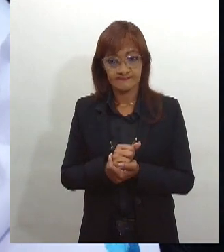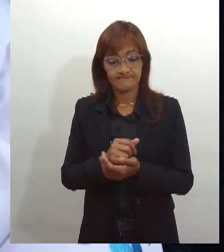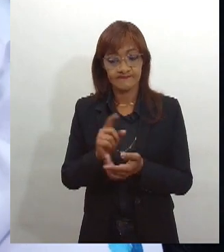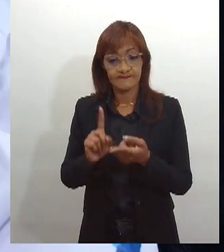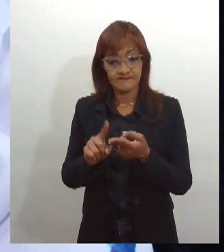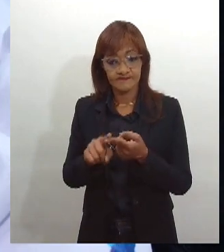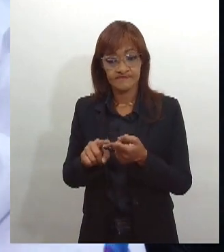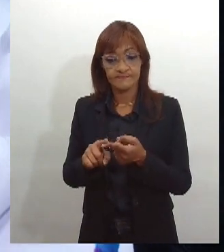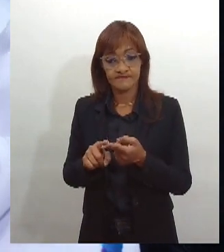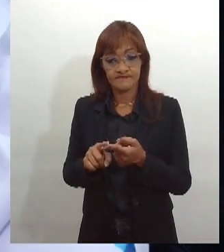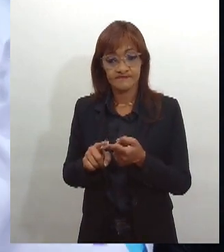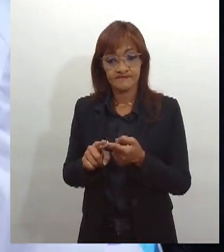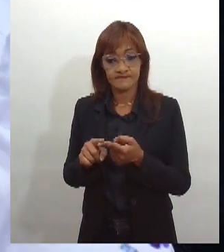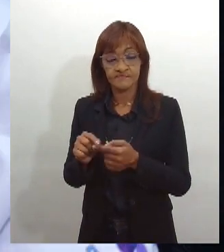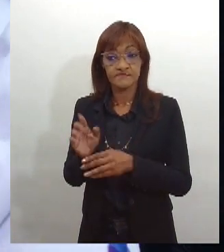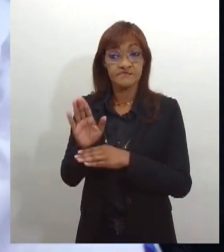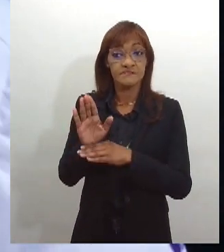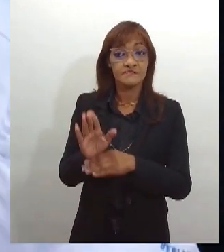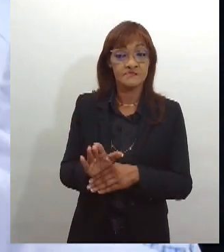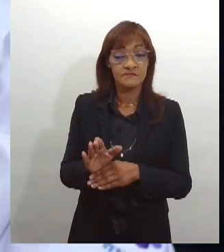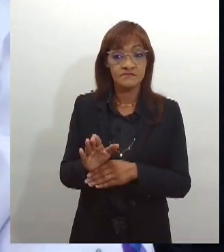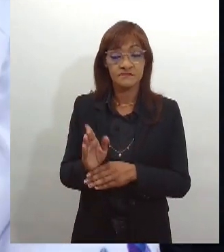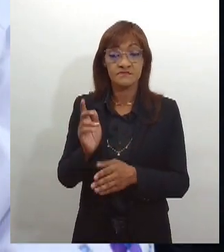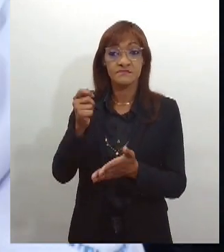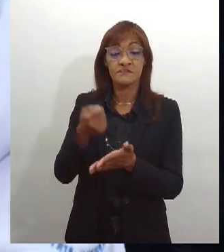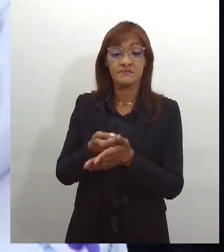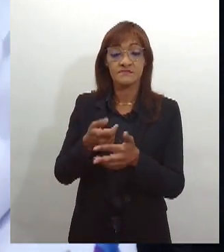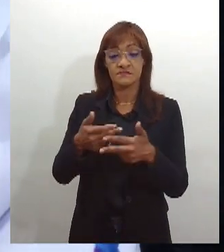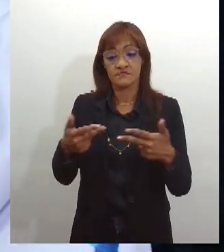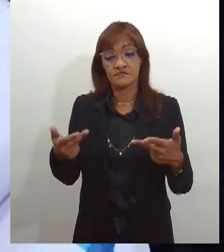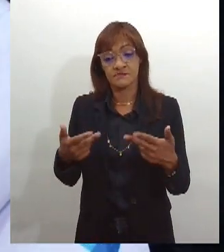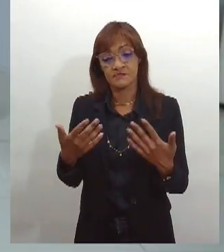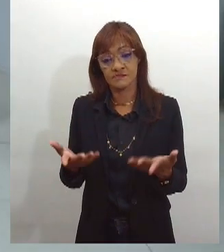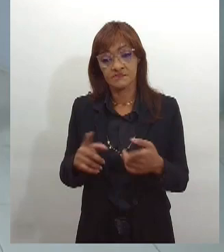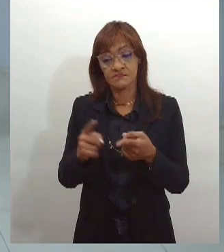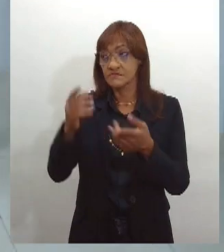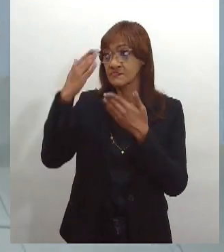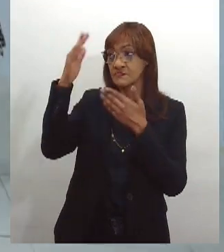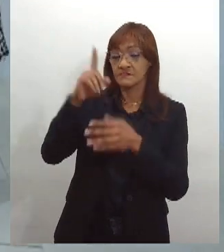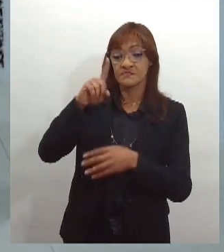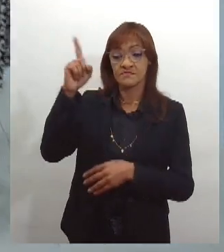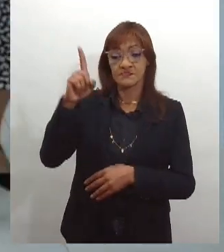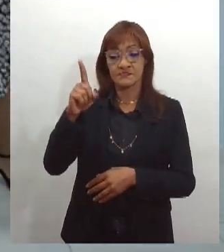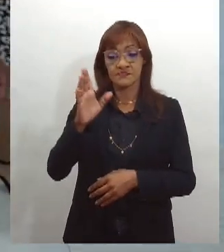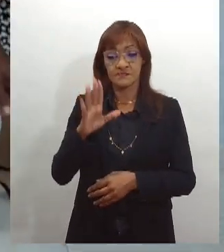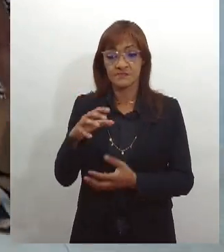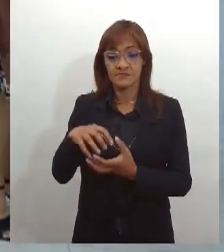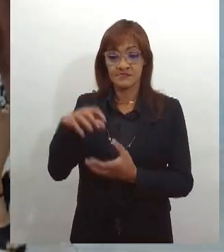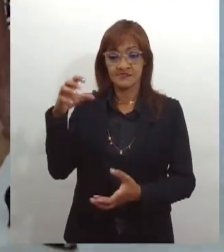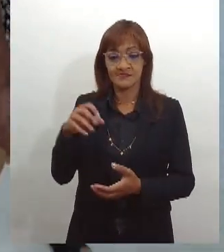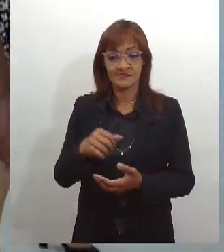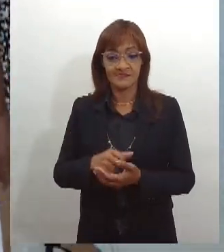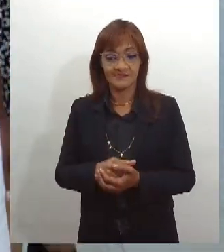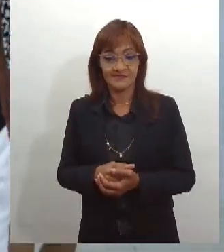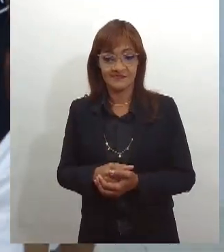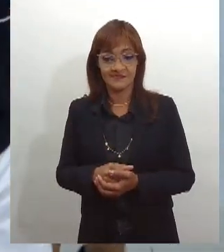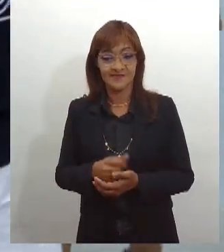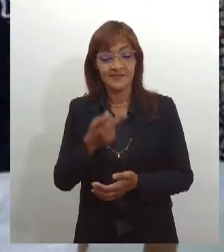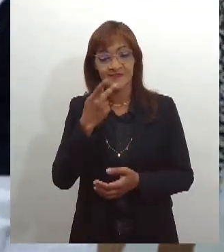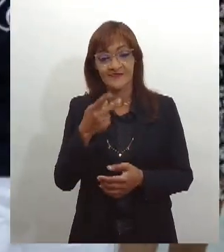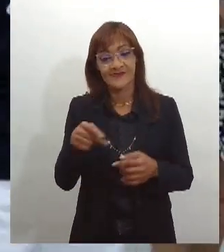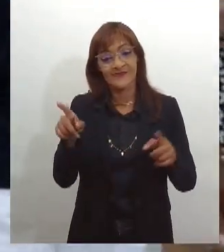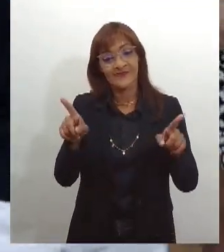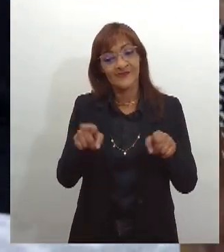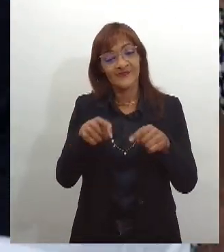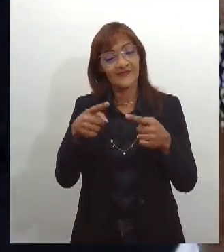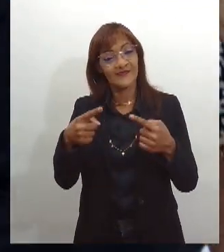financeiramente falando, essa turminha, graças a Deus, que está chegando à terceira idade. Bom, dizem que a música, a dança,